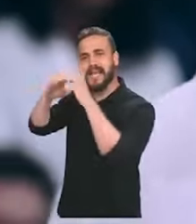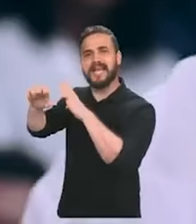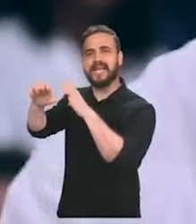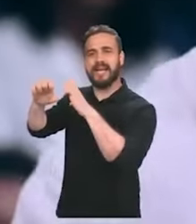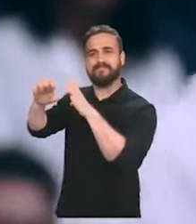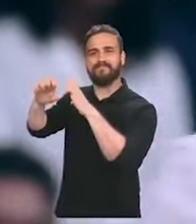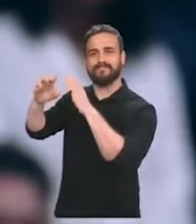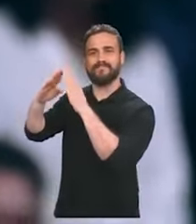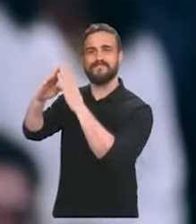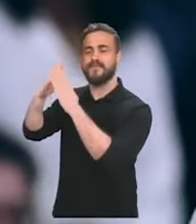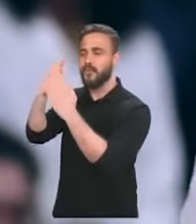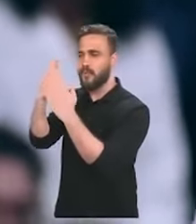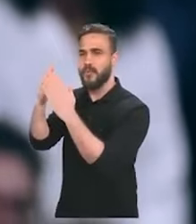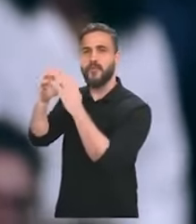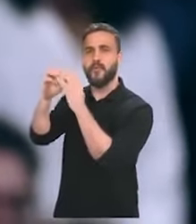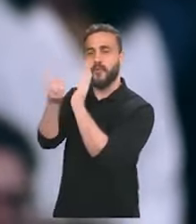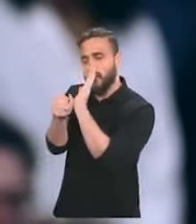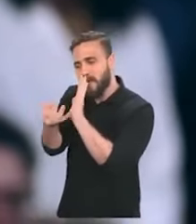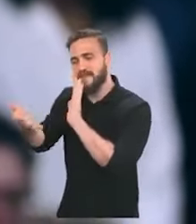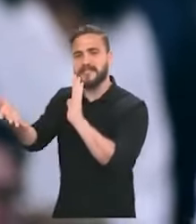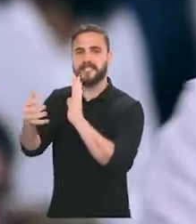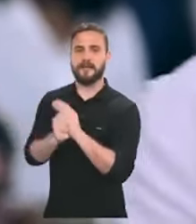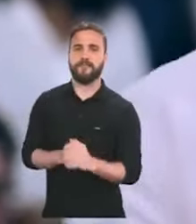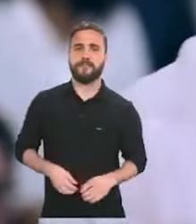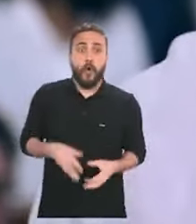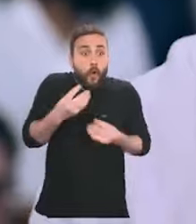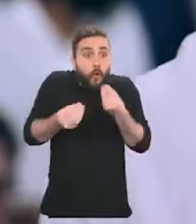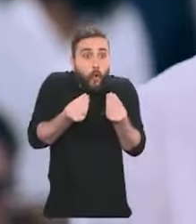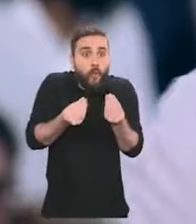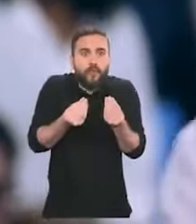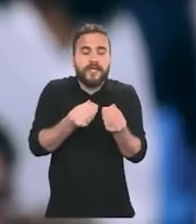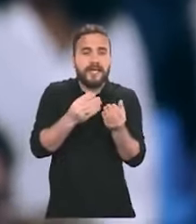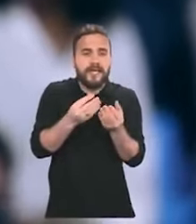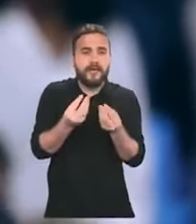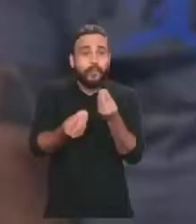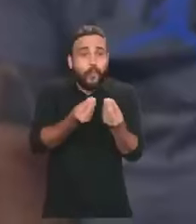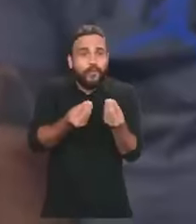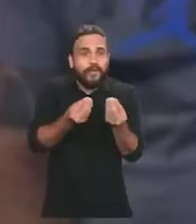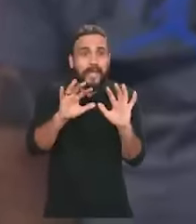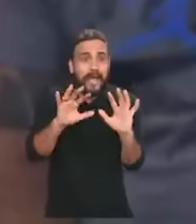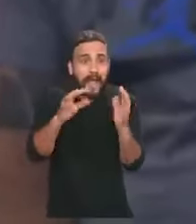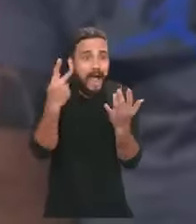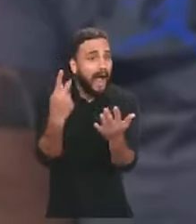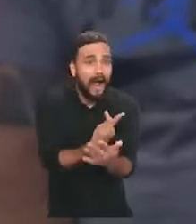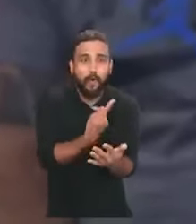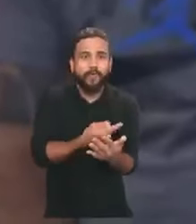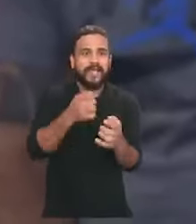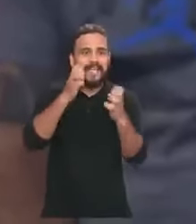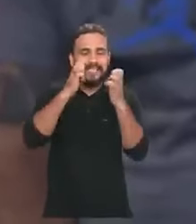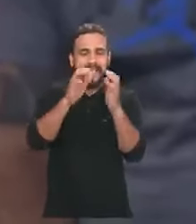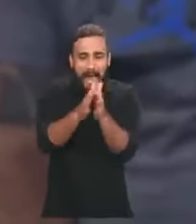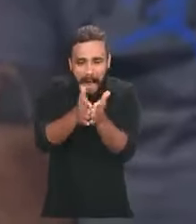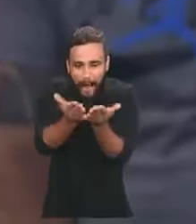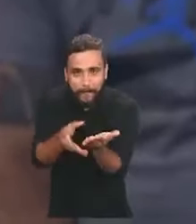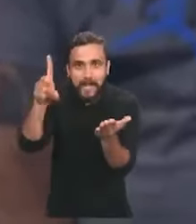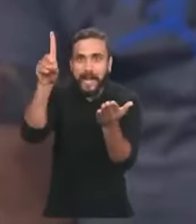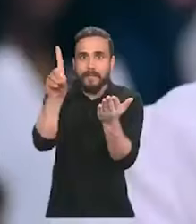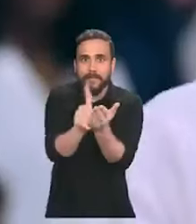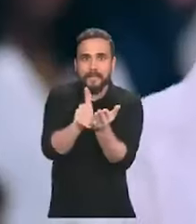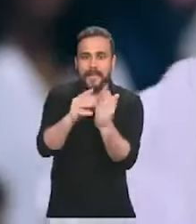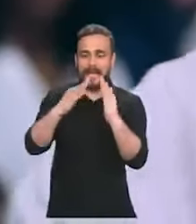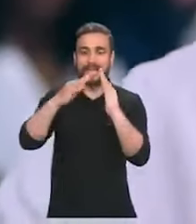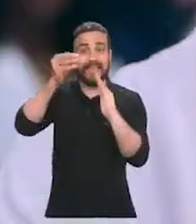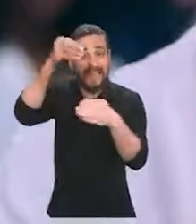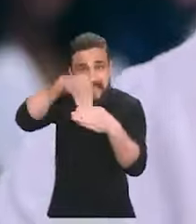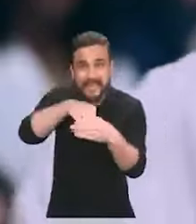como é que é a ação disso? Chega, gente, está aqui a Bíblia, eu quero pregar, é um pouco diferente. Porque no Brasil nós fazemos muitas vezes isso, de maneira muito aberta, muito